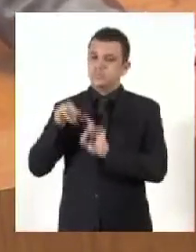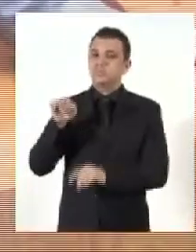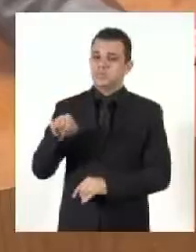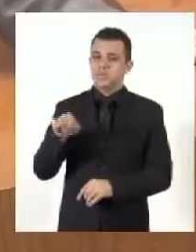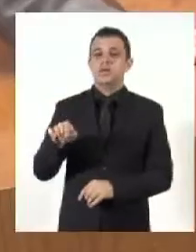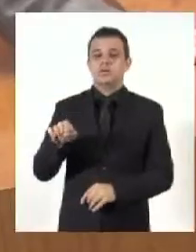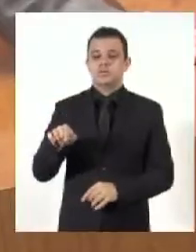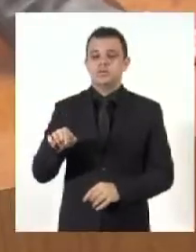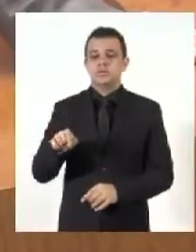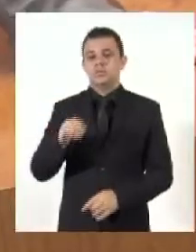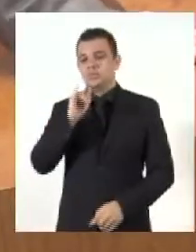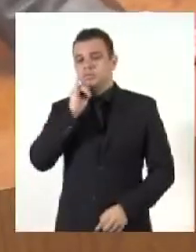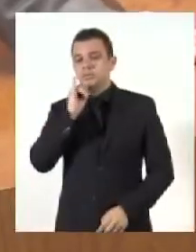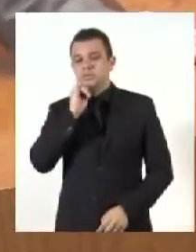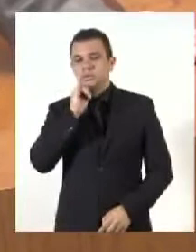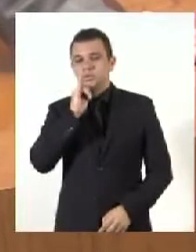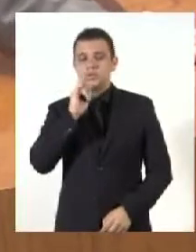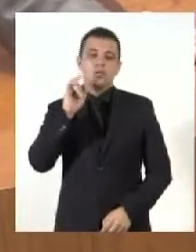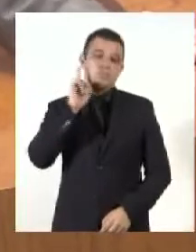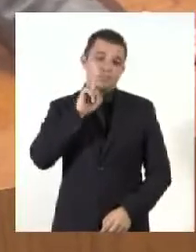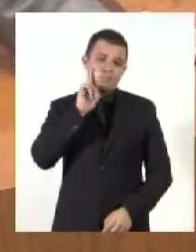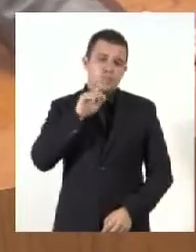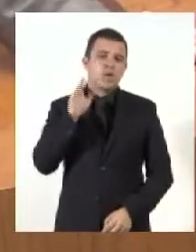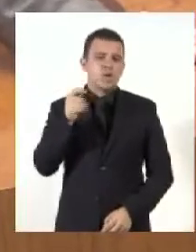Os americanos ainda estão chegando lá.